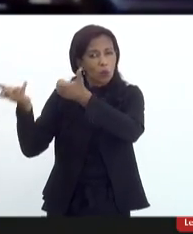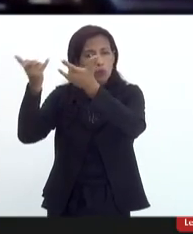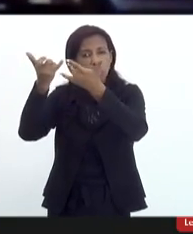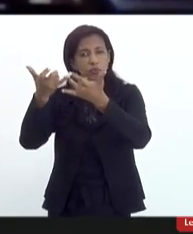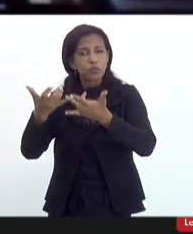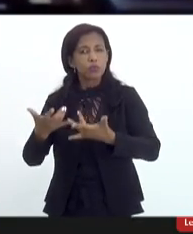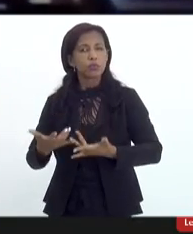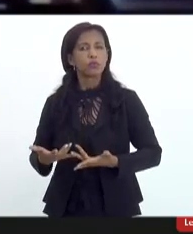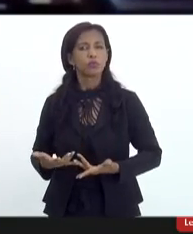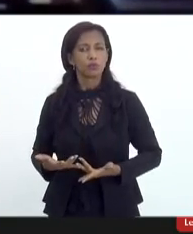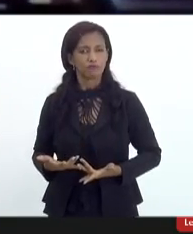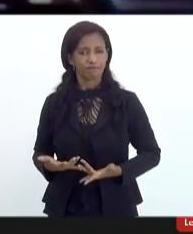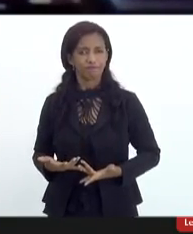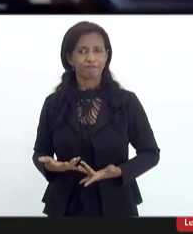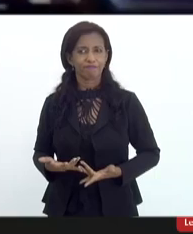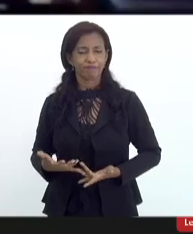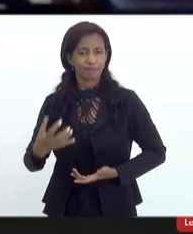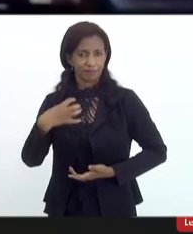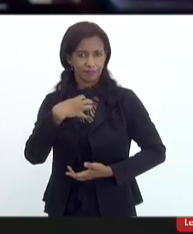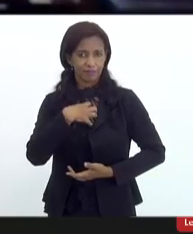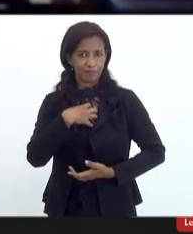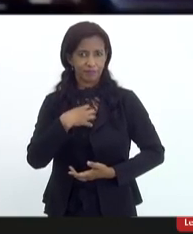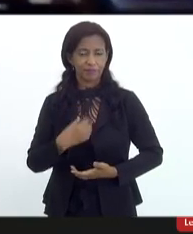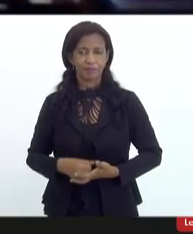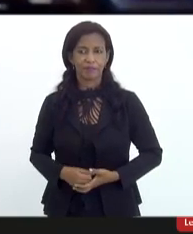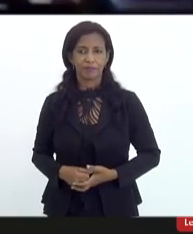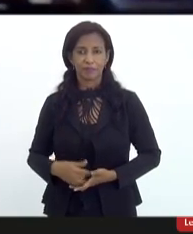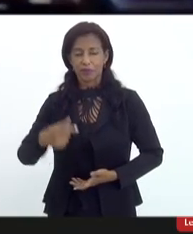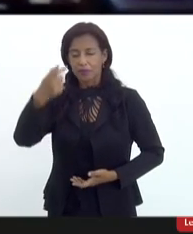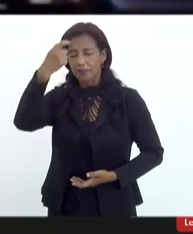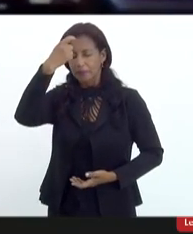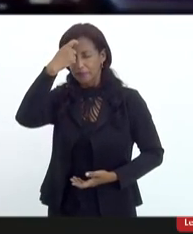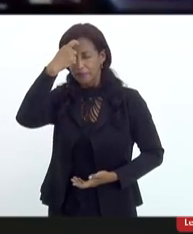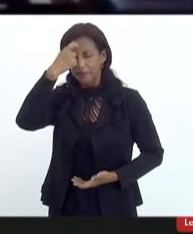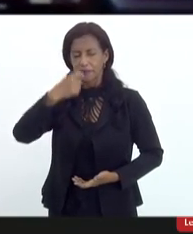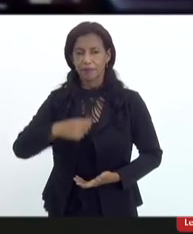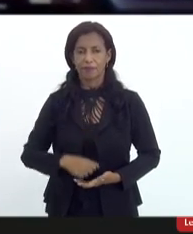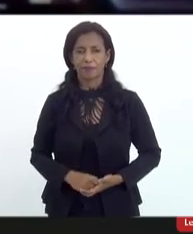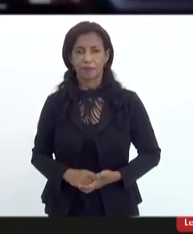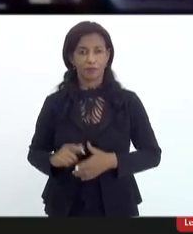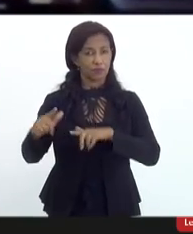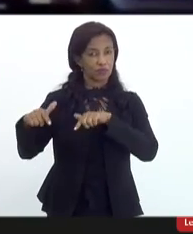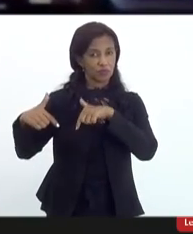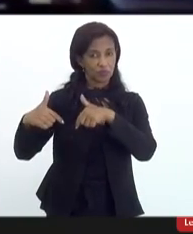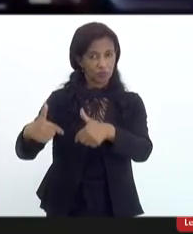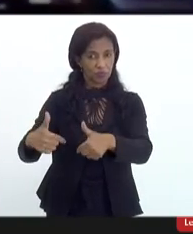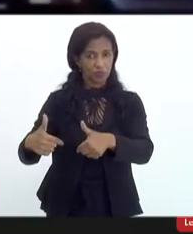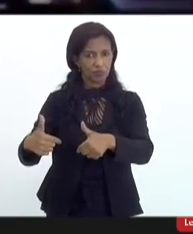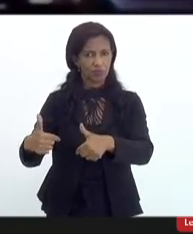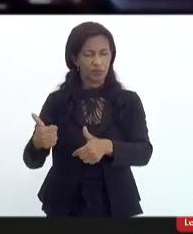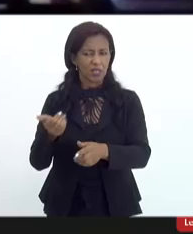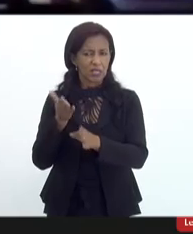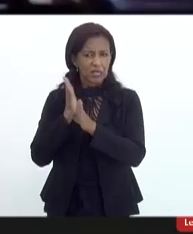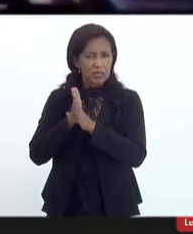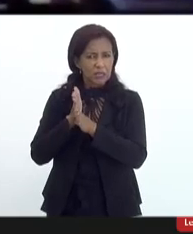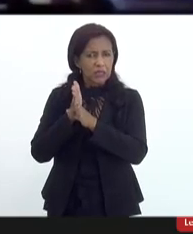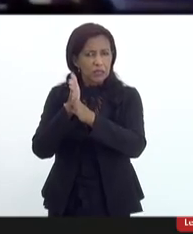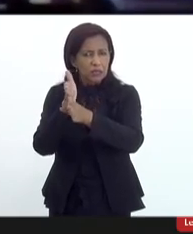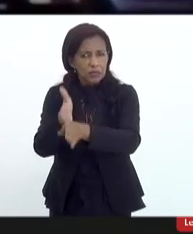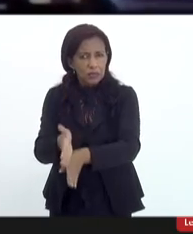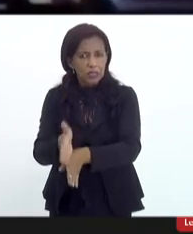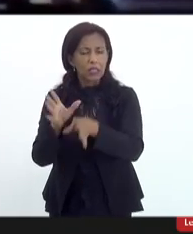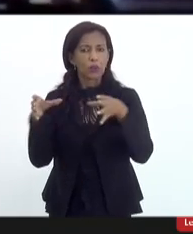definição de ser, de pensar e de agir que tem que seguir um